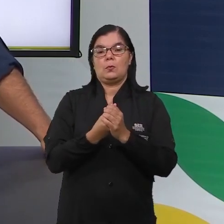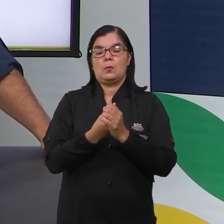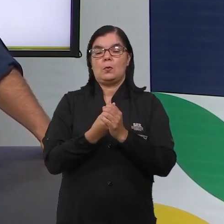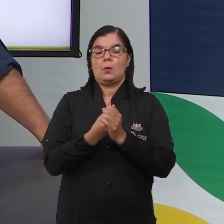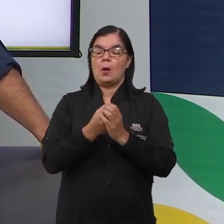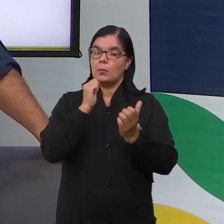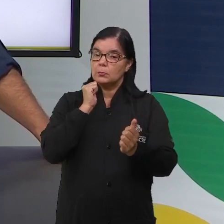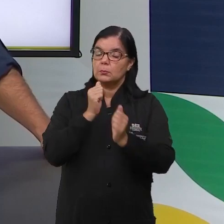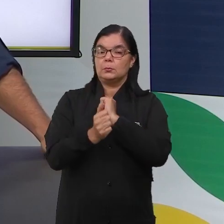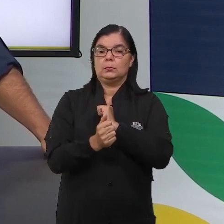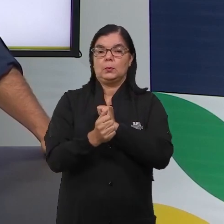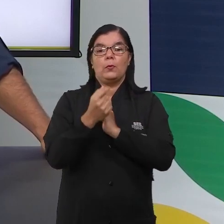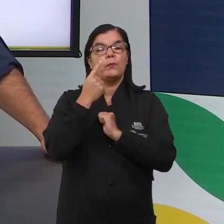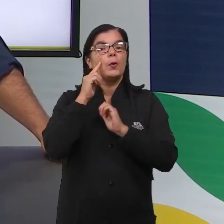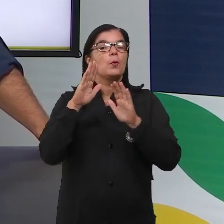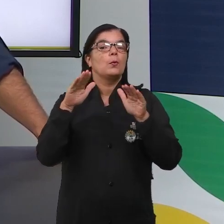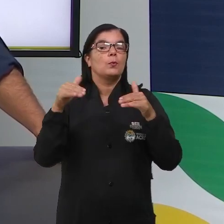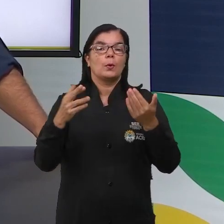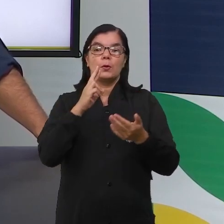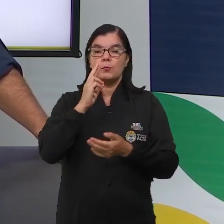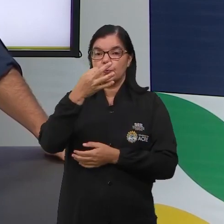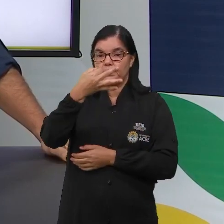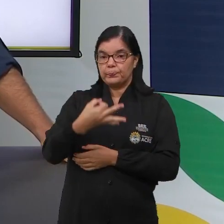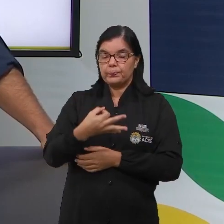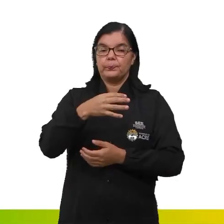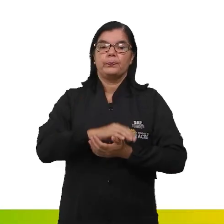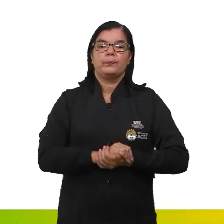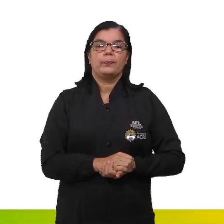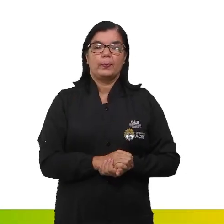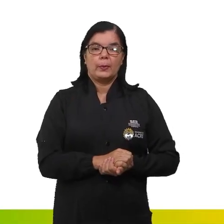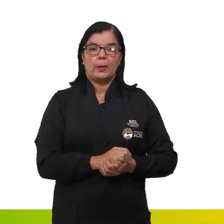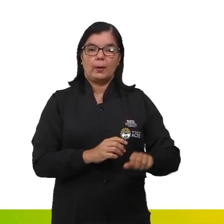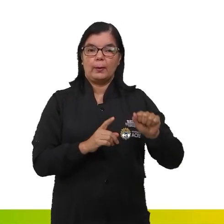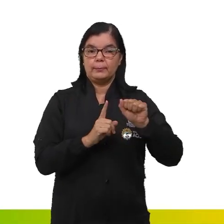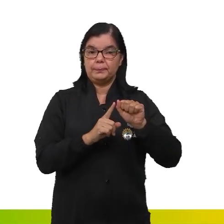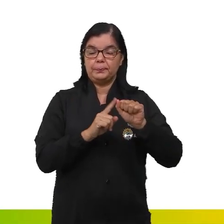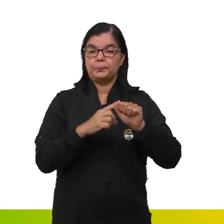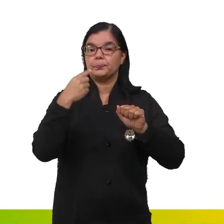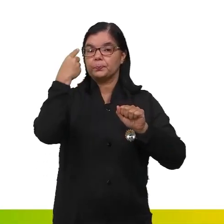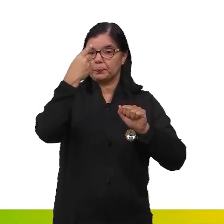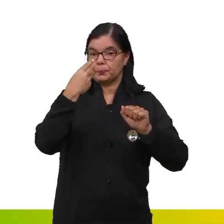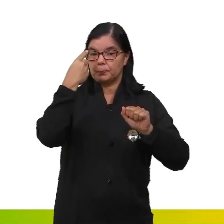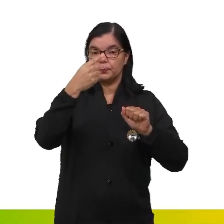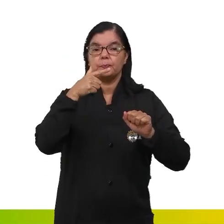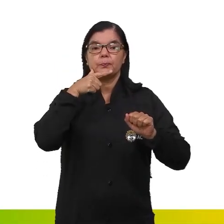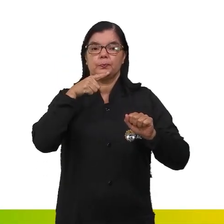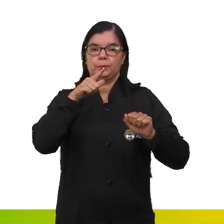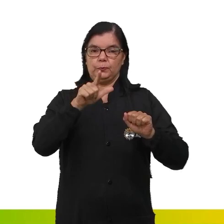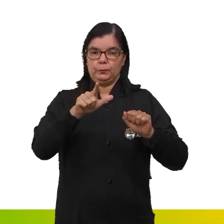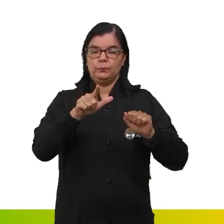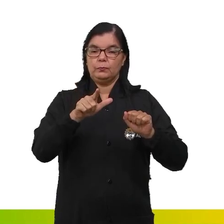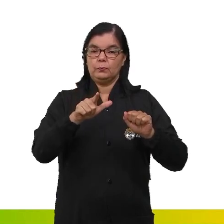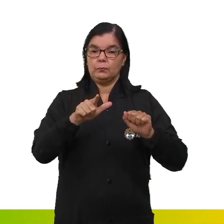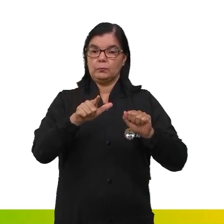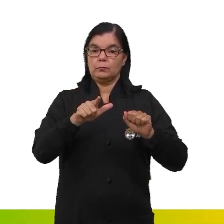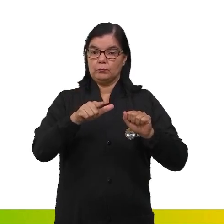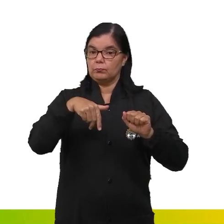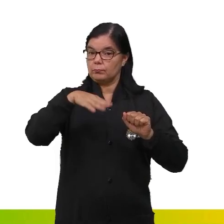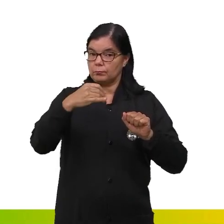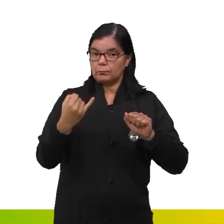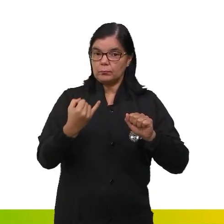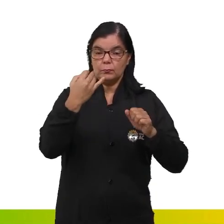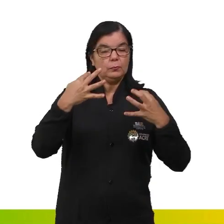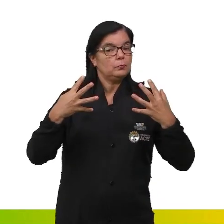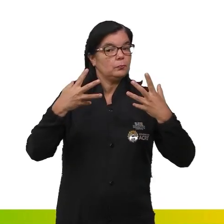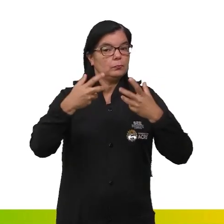acesso ao esporte. Então vamos ver qual alternativa faz esse aceno melhor. Vamos lá. Alternativa A. O espanhol é a língua oficial